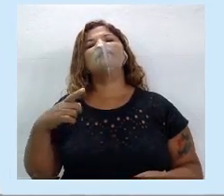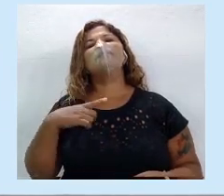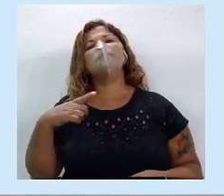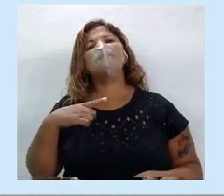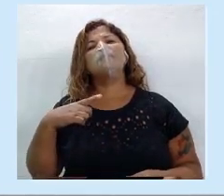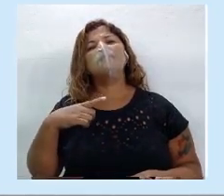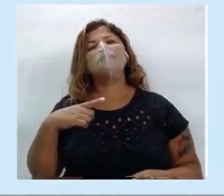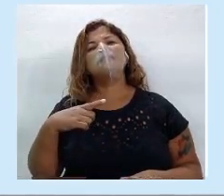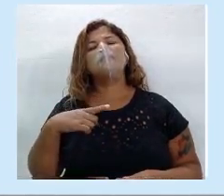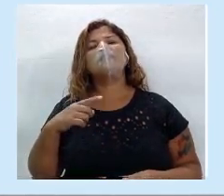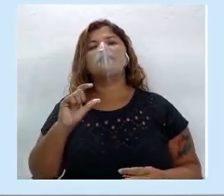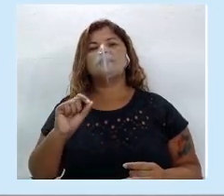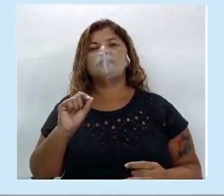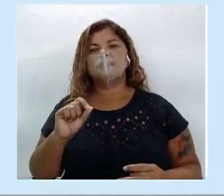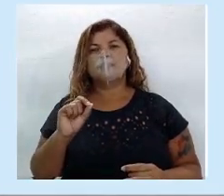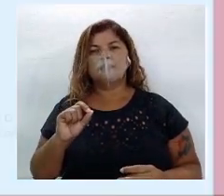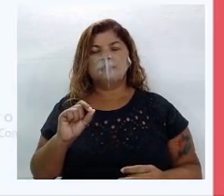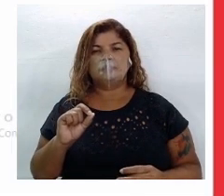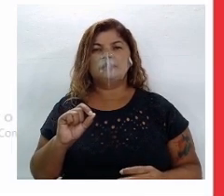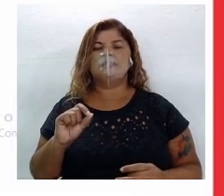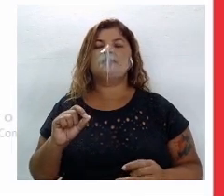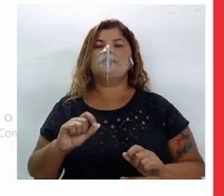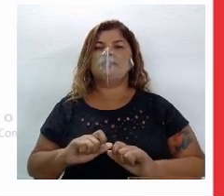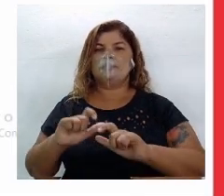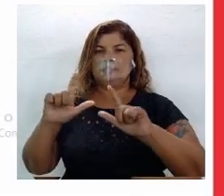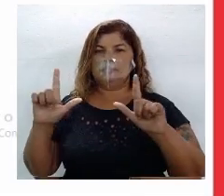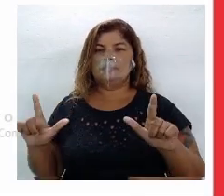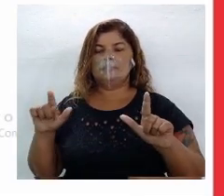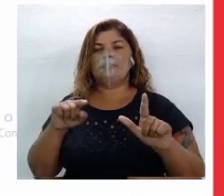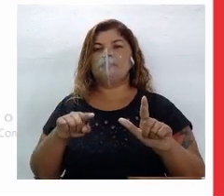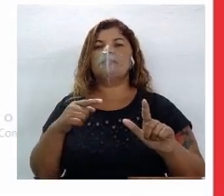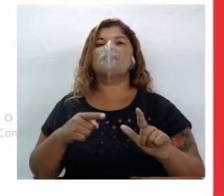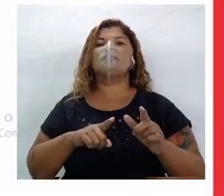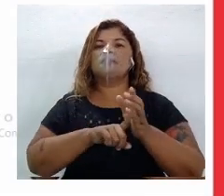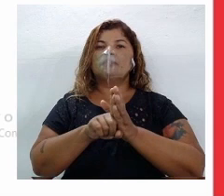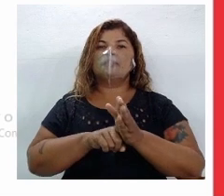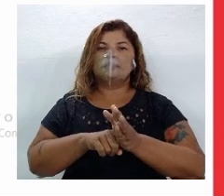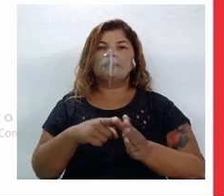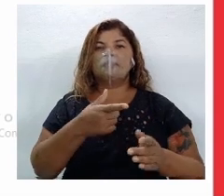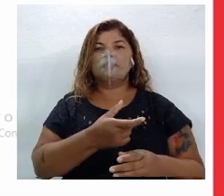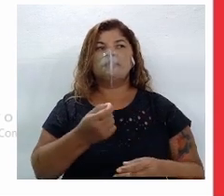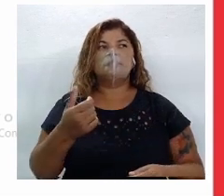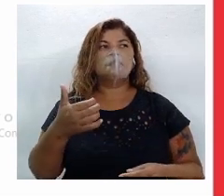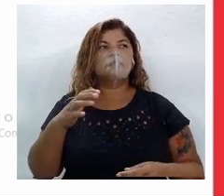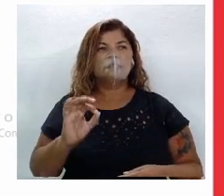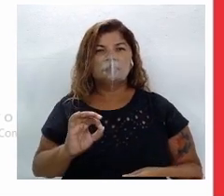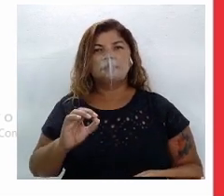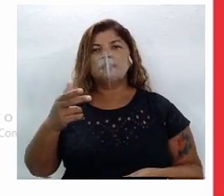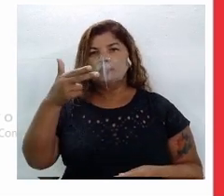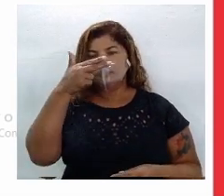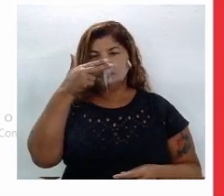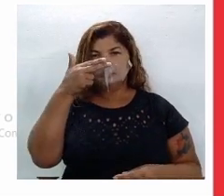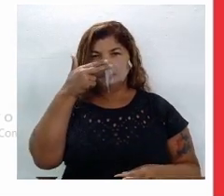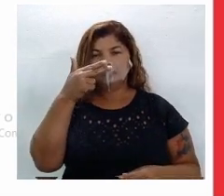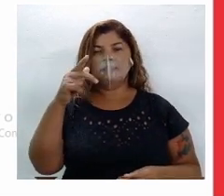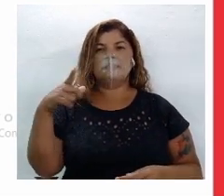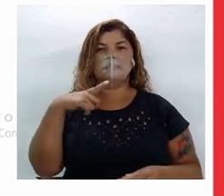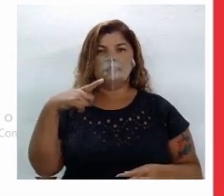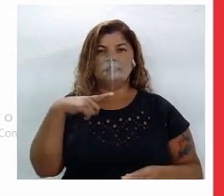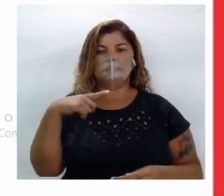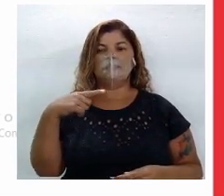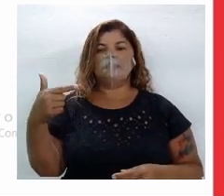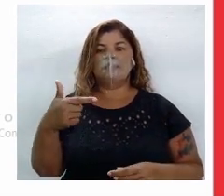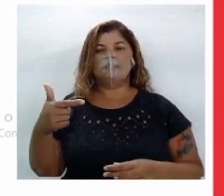aqui. Ainda na tela, nós temos a seguinte questão. De acordo com o censo 2010, os